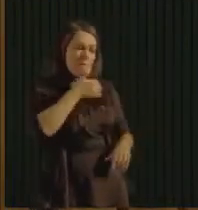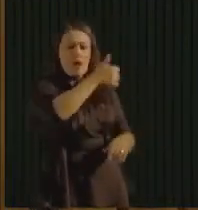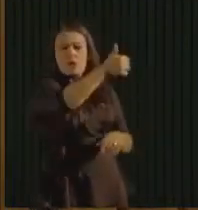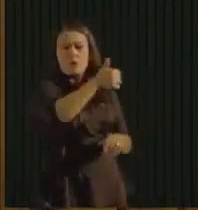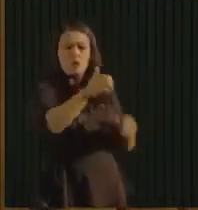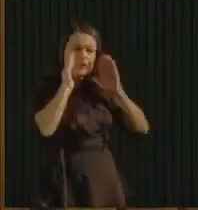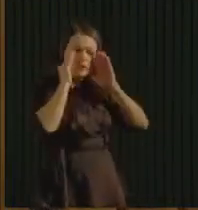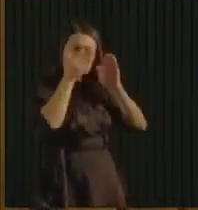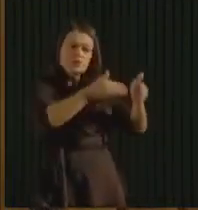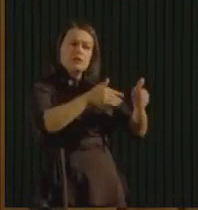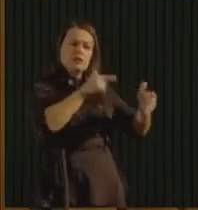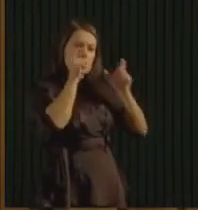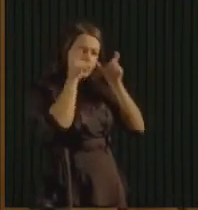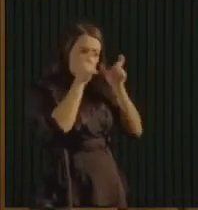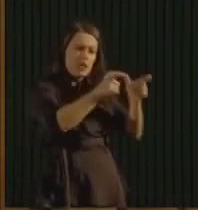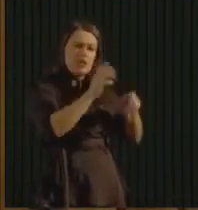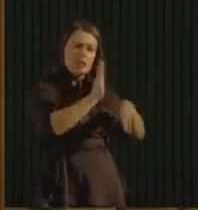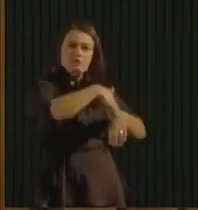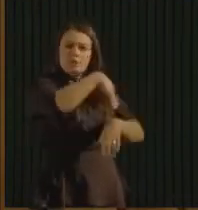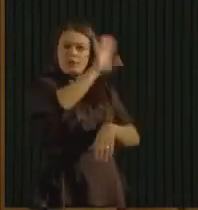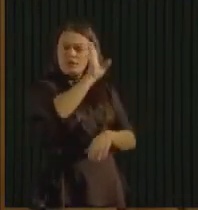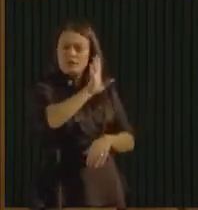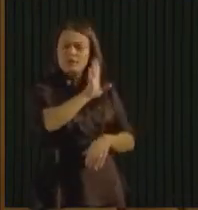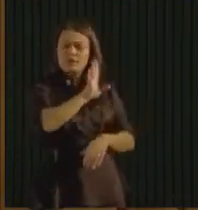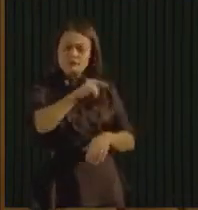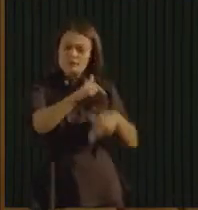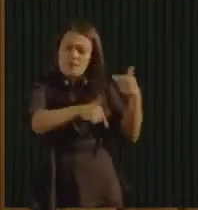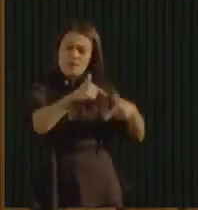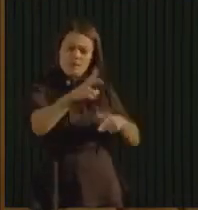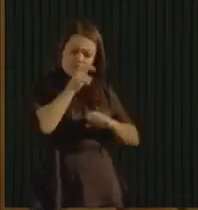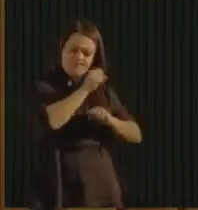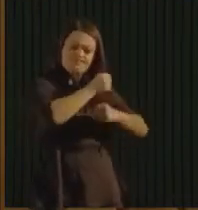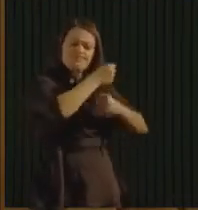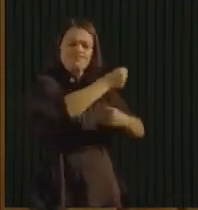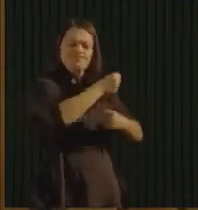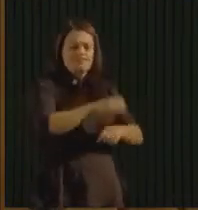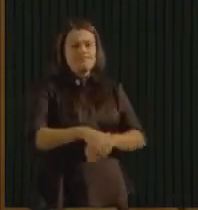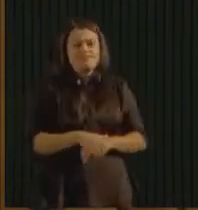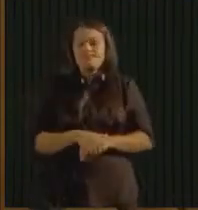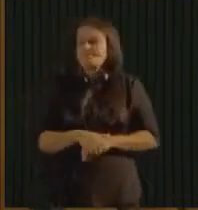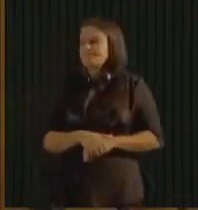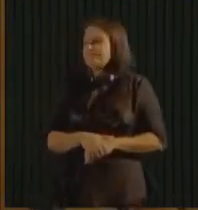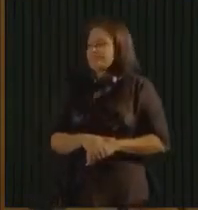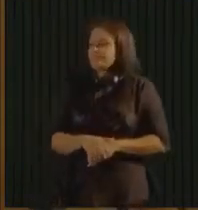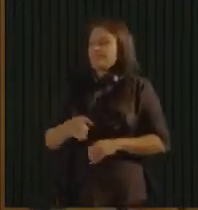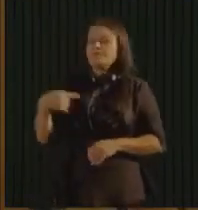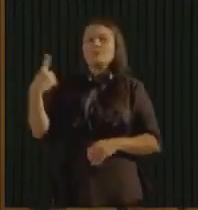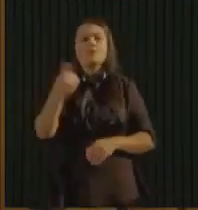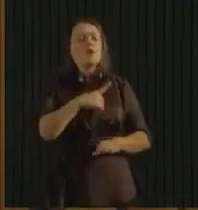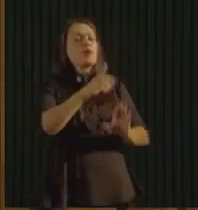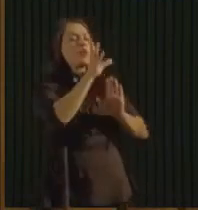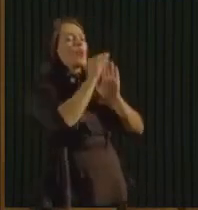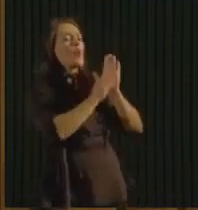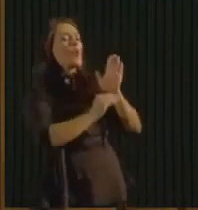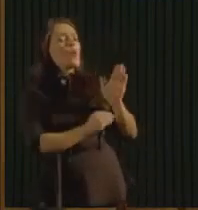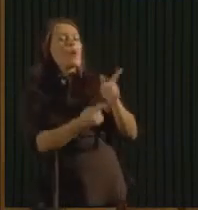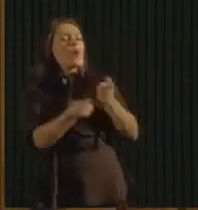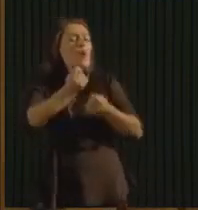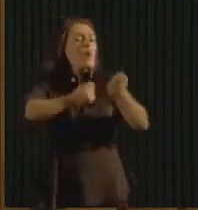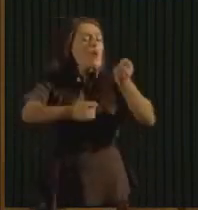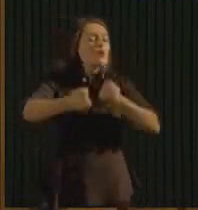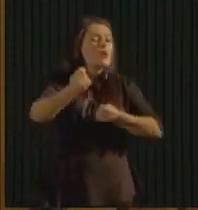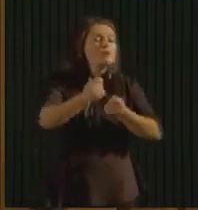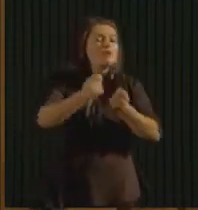das empresas é de 40%. Então, dentro de um conceito de economia circular, que se deve